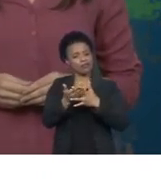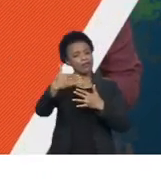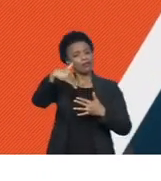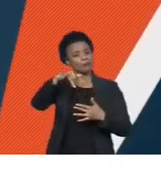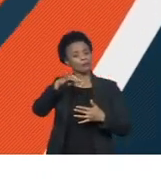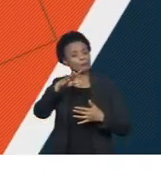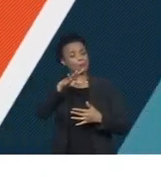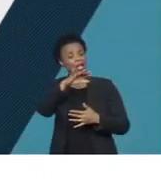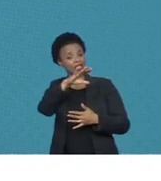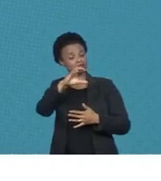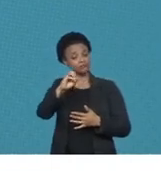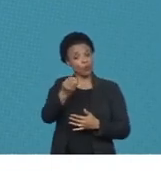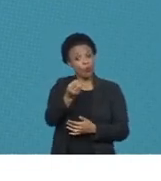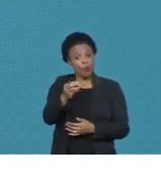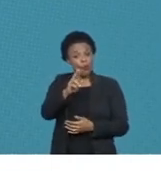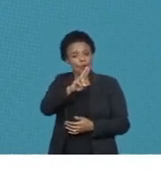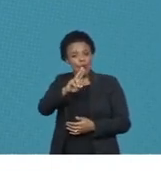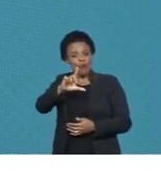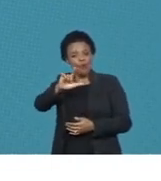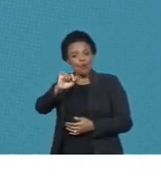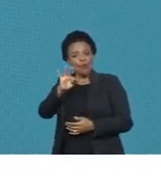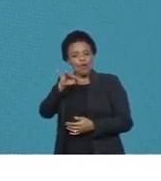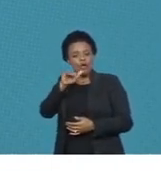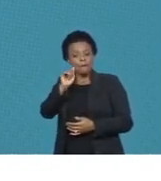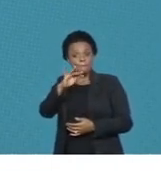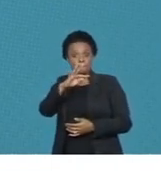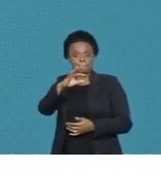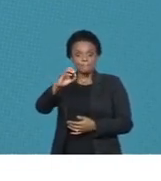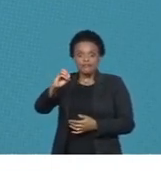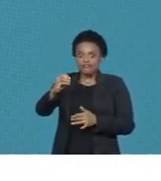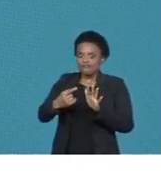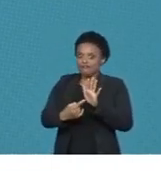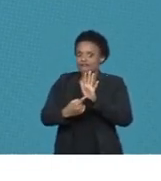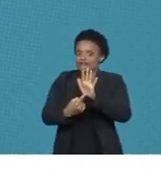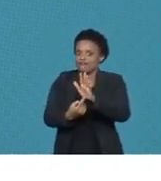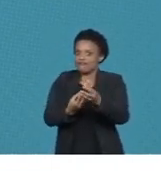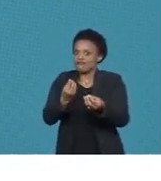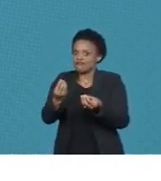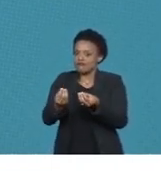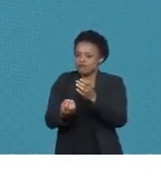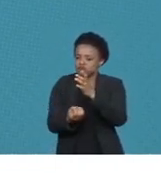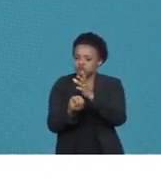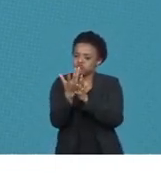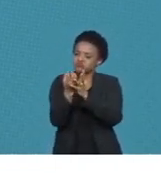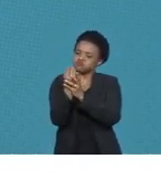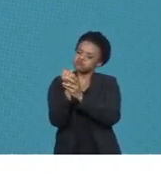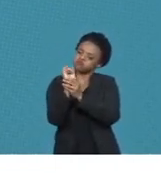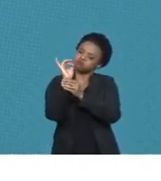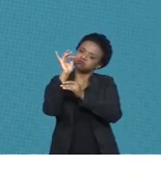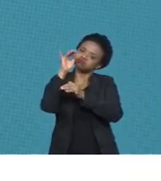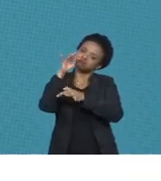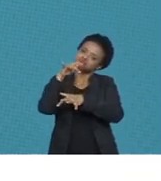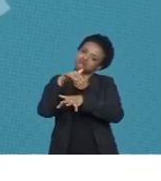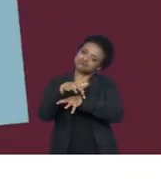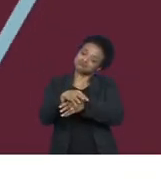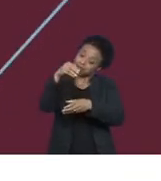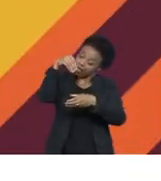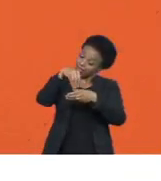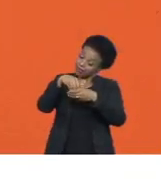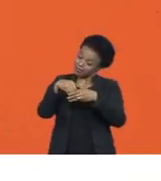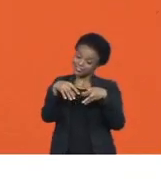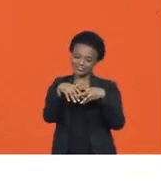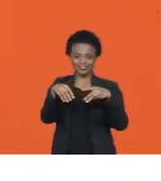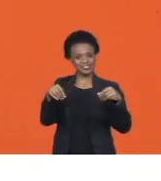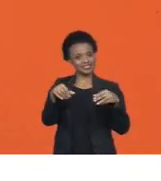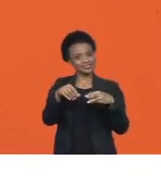ultramáfico. As rochas ígneas, plutônicas e vulcânicas estão relacionadas aos processos internos da Terra.